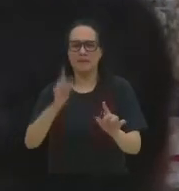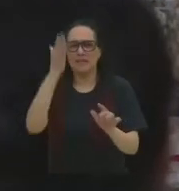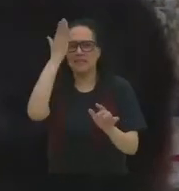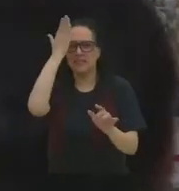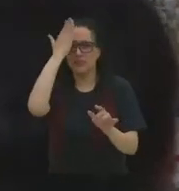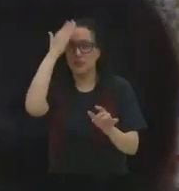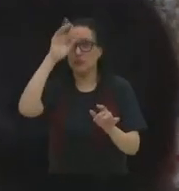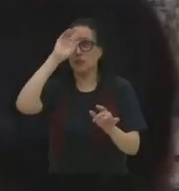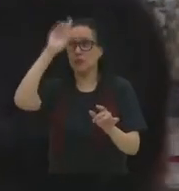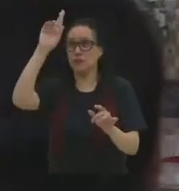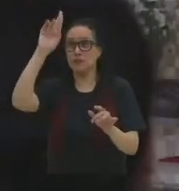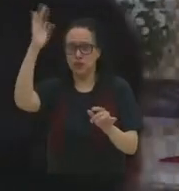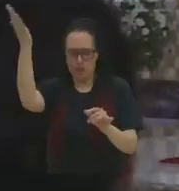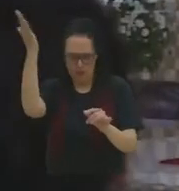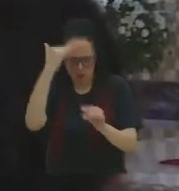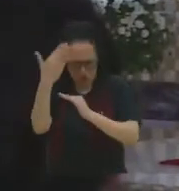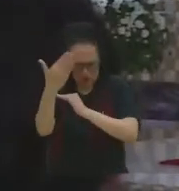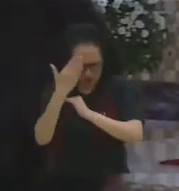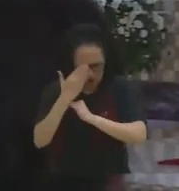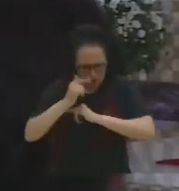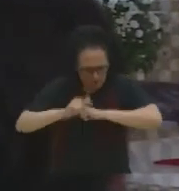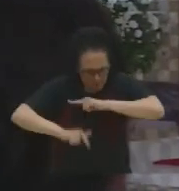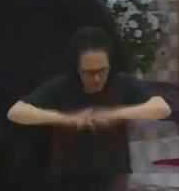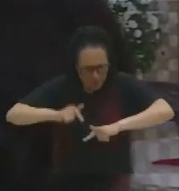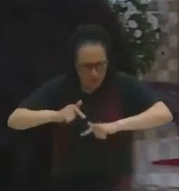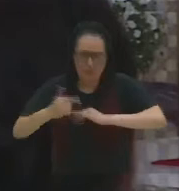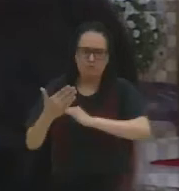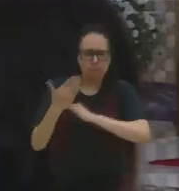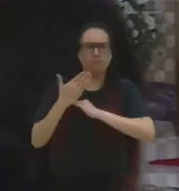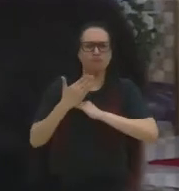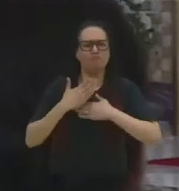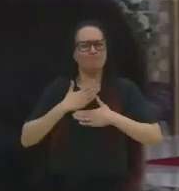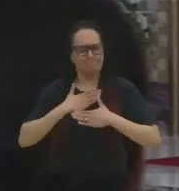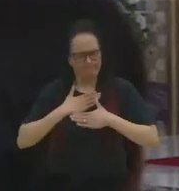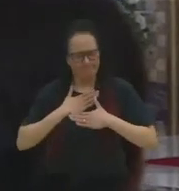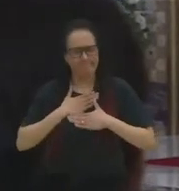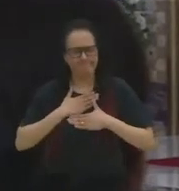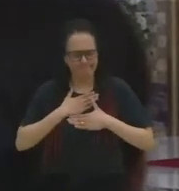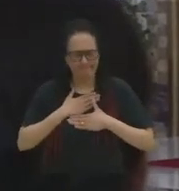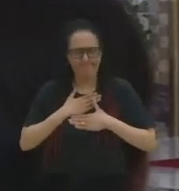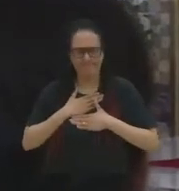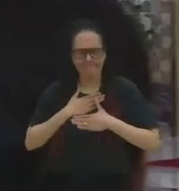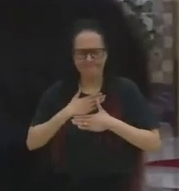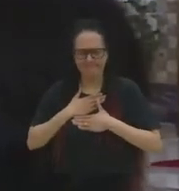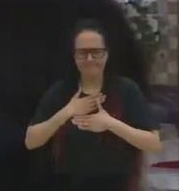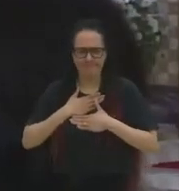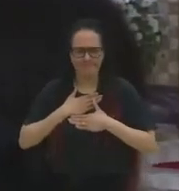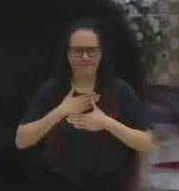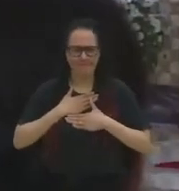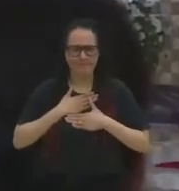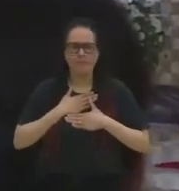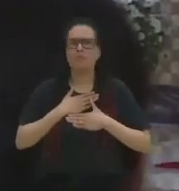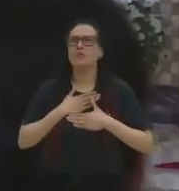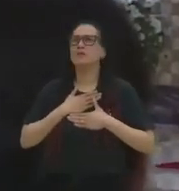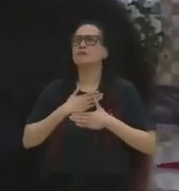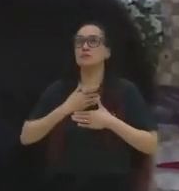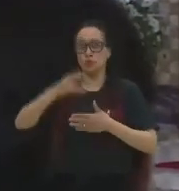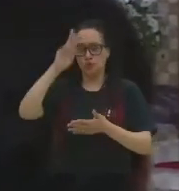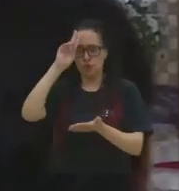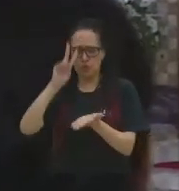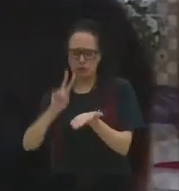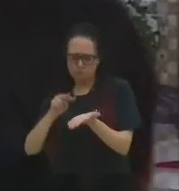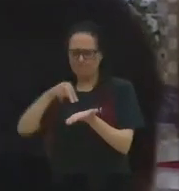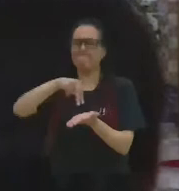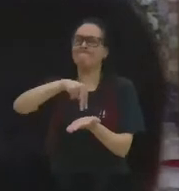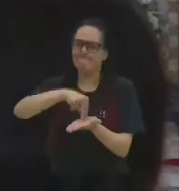trabalhando a meu favor. Mas eu sei que estás trabalhando ao meu favor. me sustentando com o teu amor.